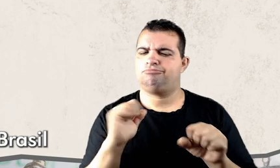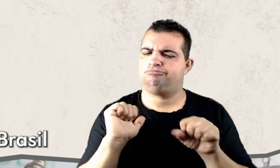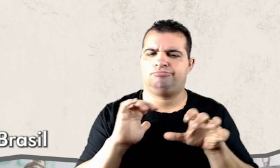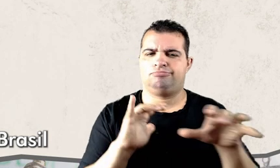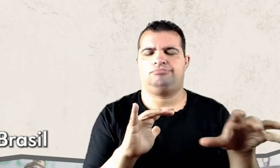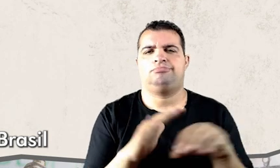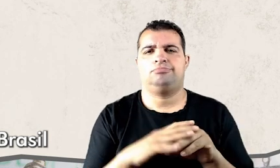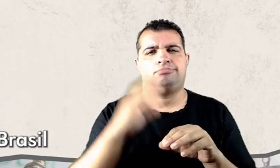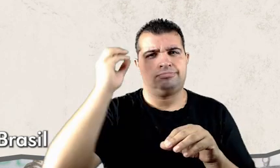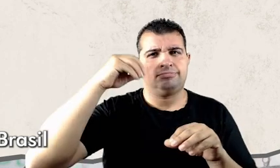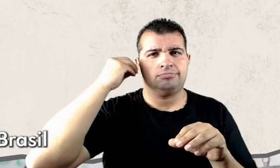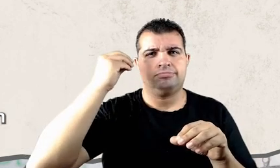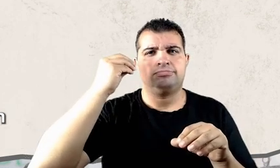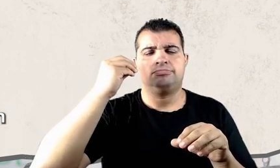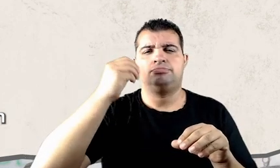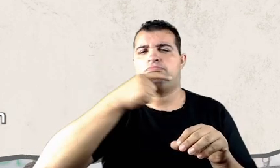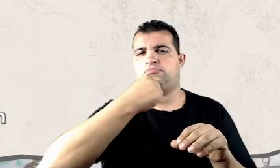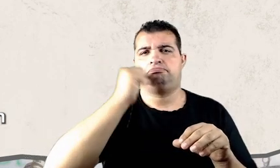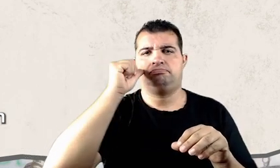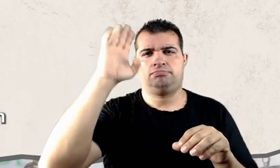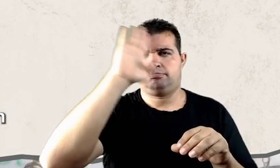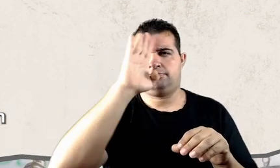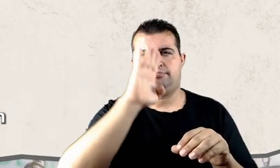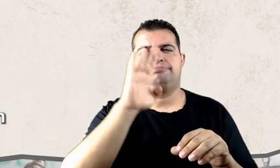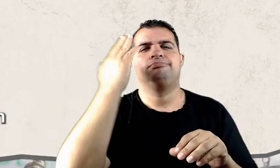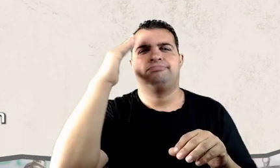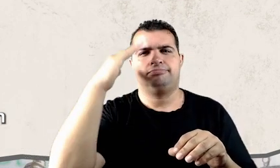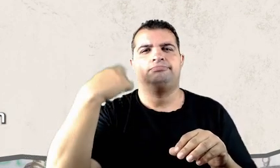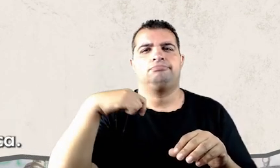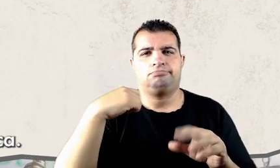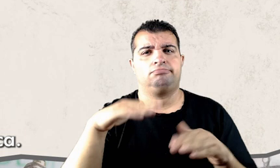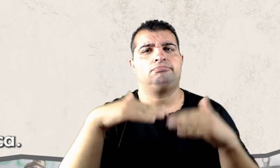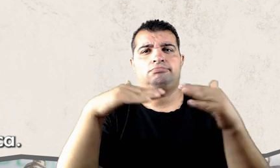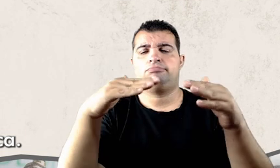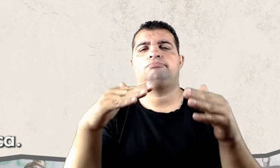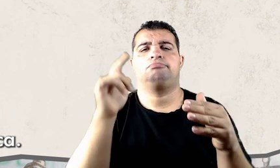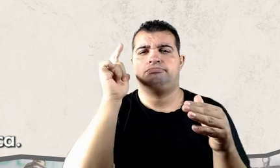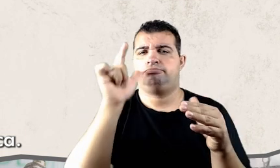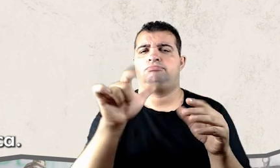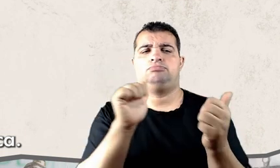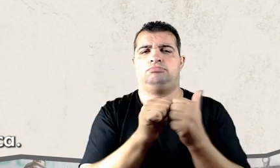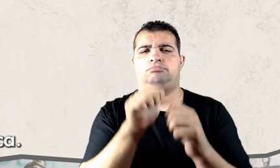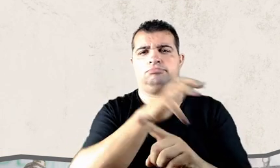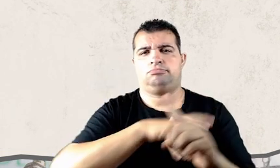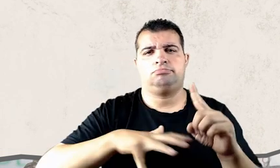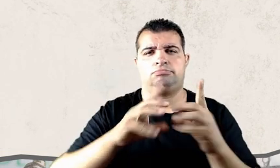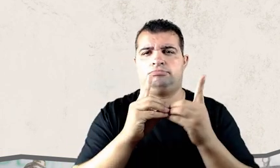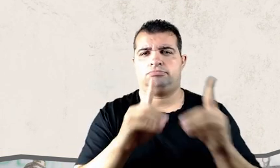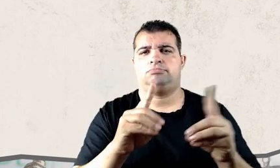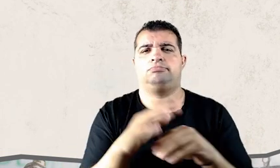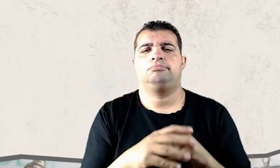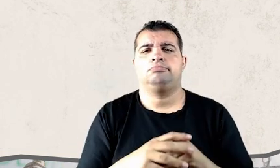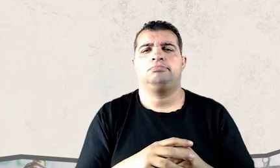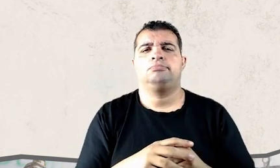as psicólogas e psicólogos do Brasil entenderam que precisavam caminhar na direção de uma sociedade democrática.